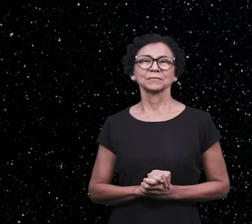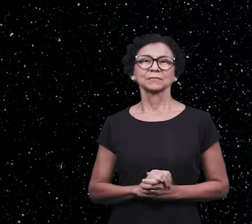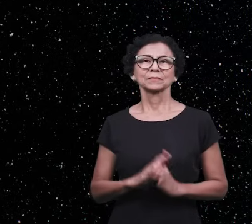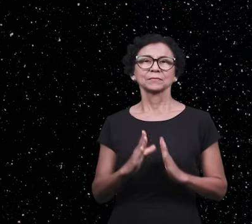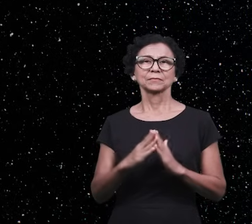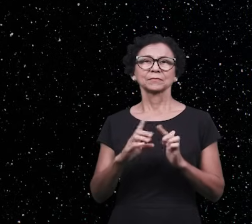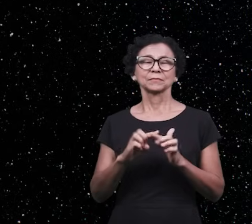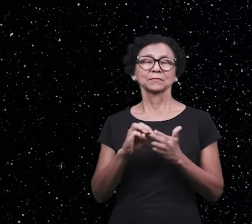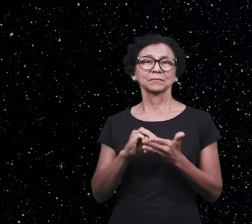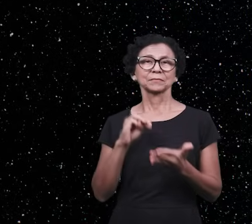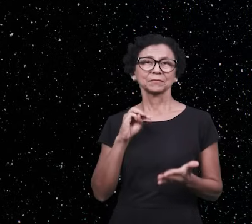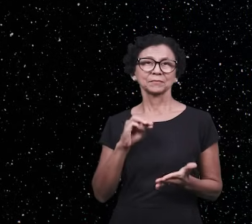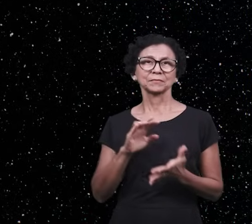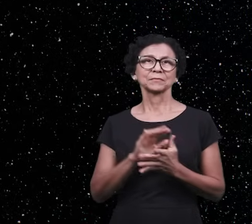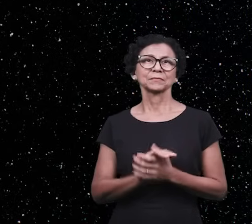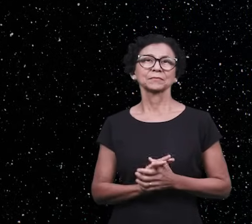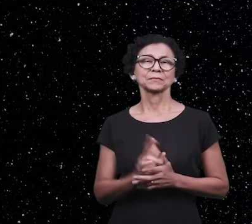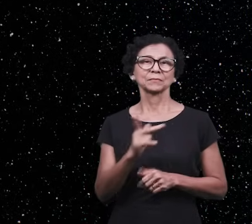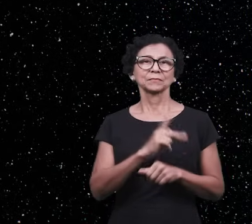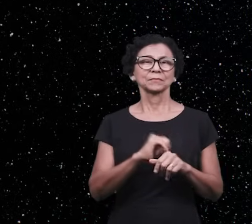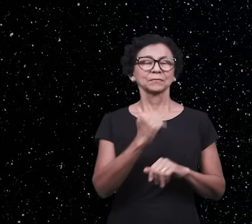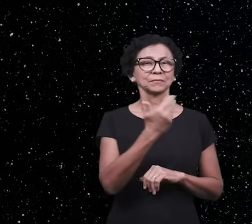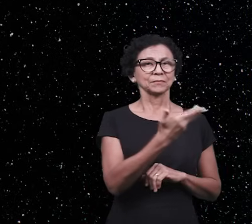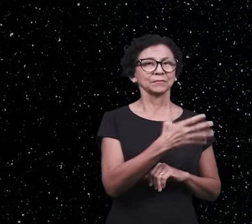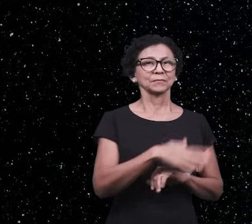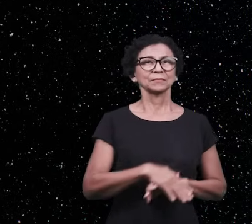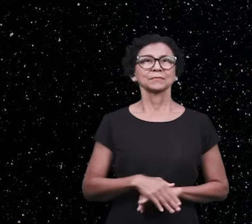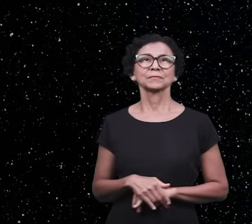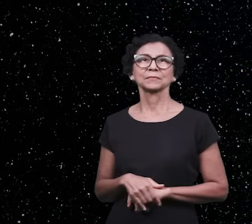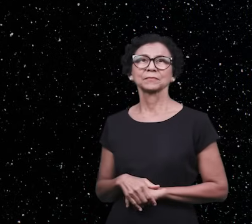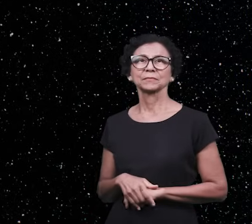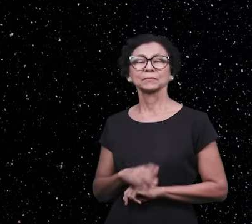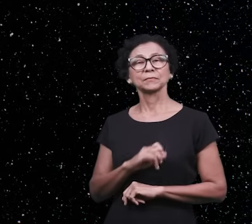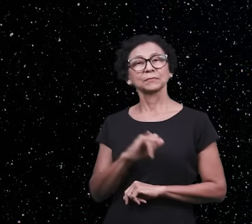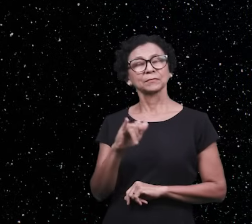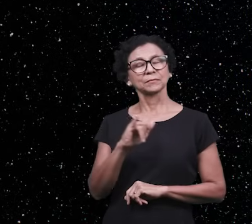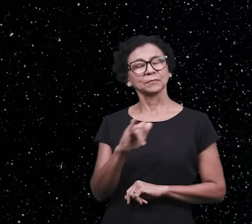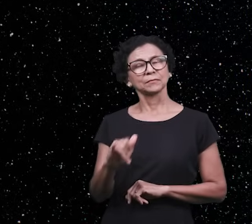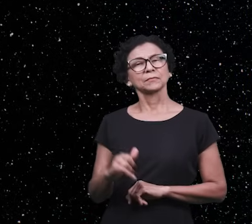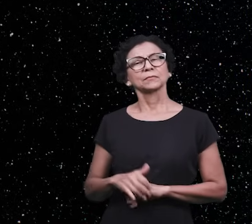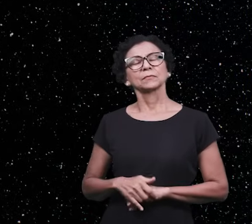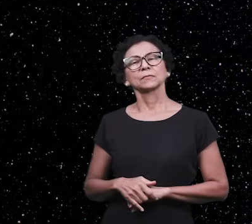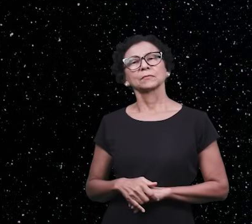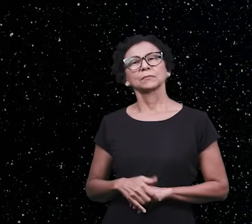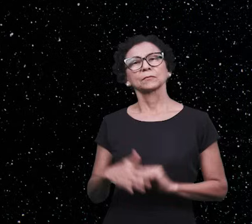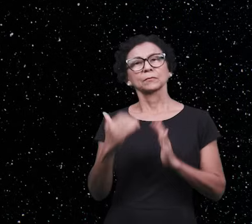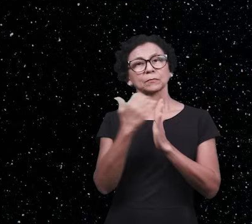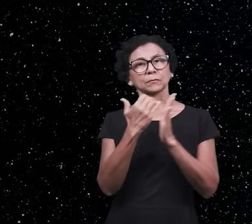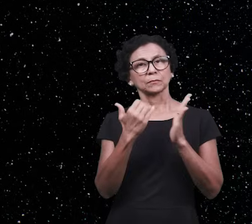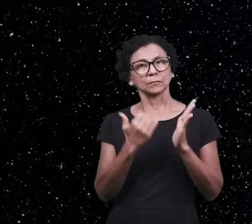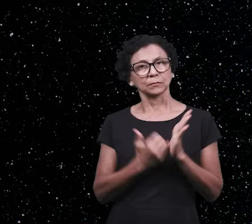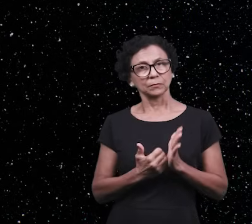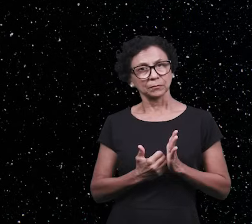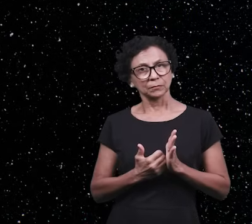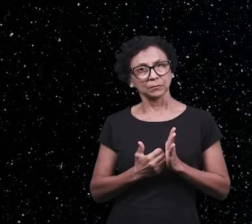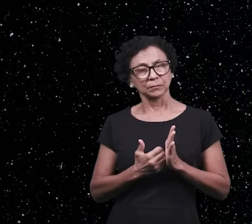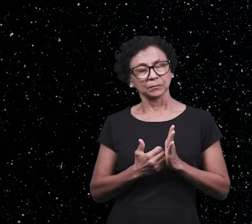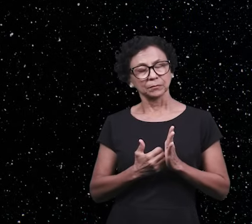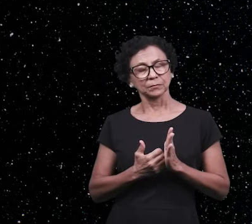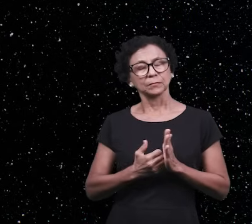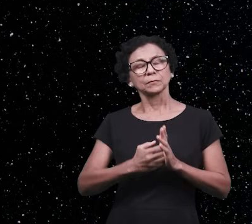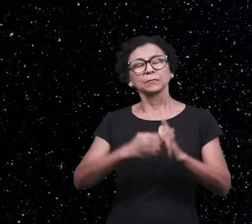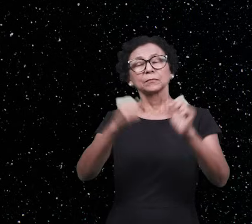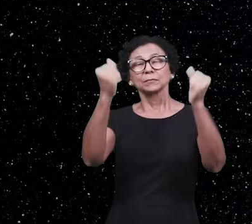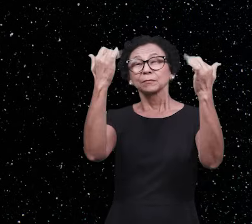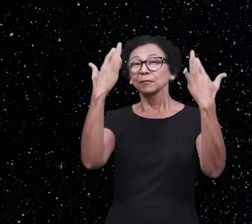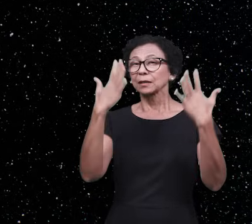aqui de Amsterdã, do Ministério do Pastor Maurício. Eu gostaria de dizer que o programa Evangelho Eterno, ele tem sido uma grande bênção na